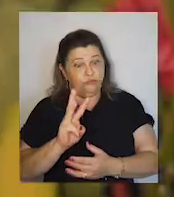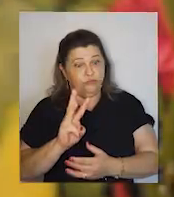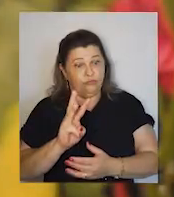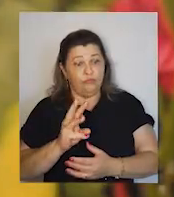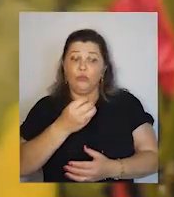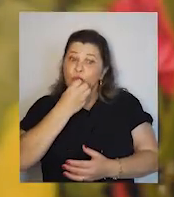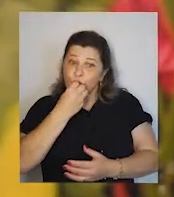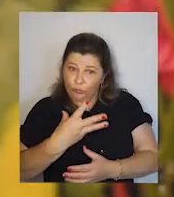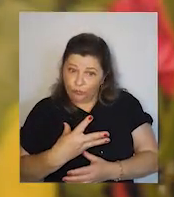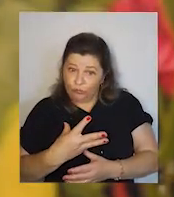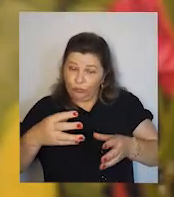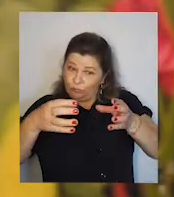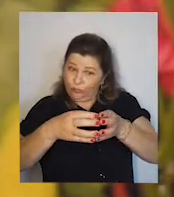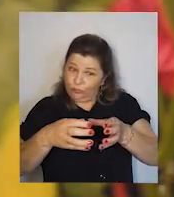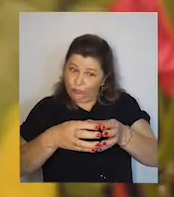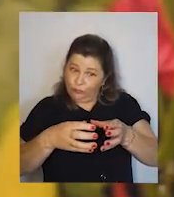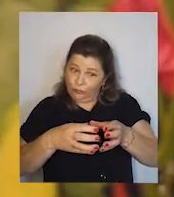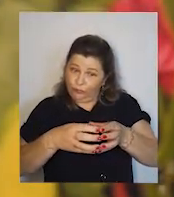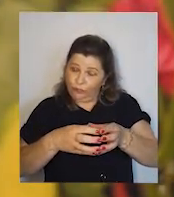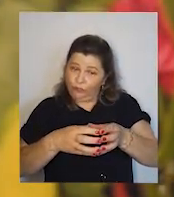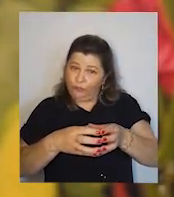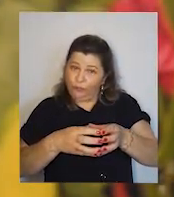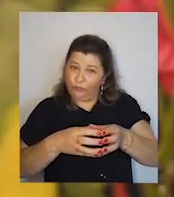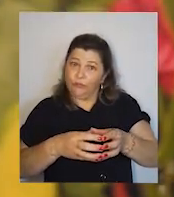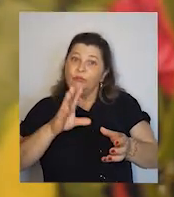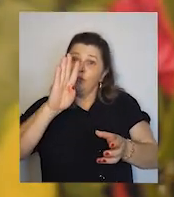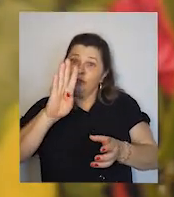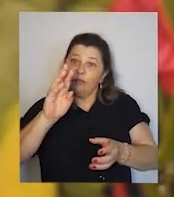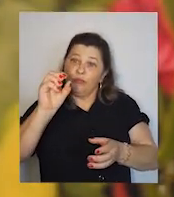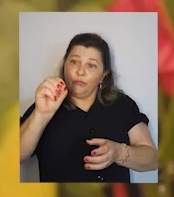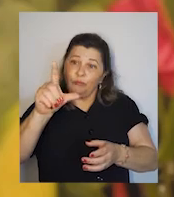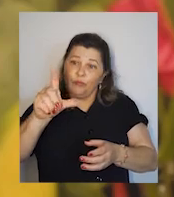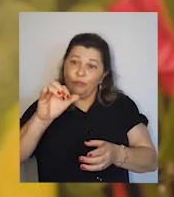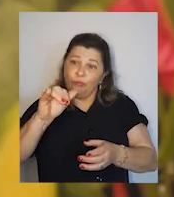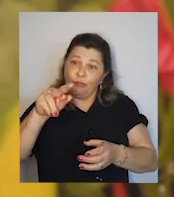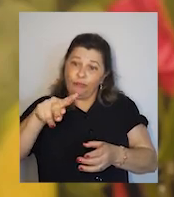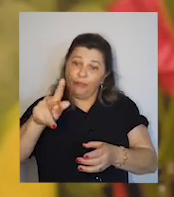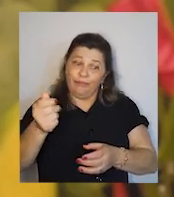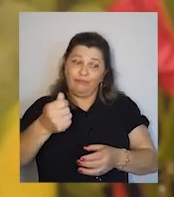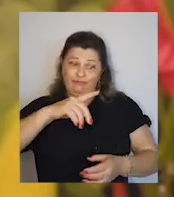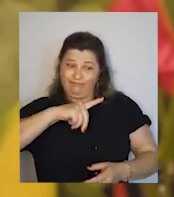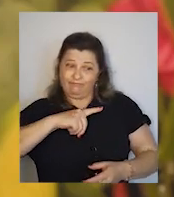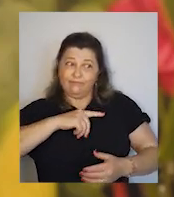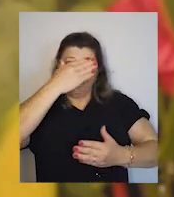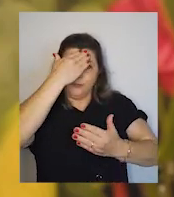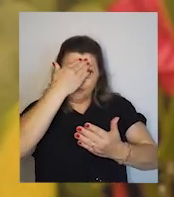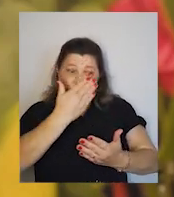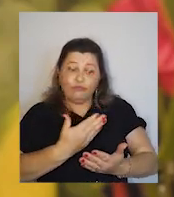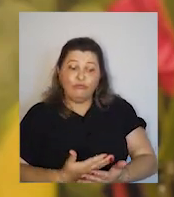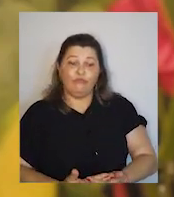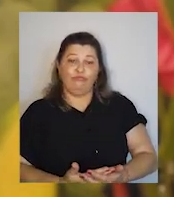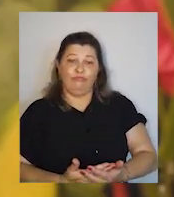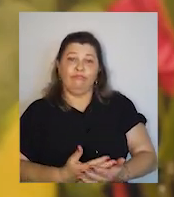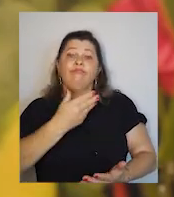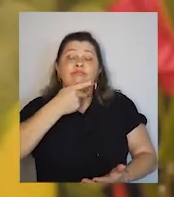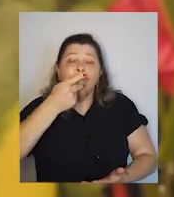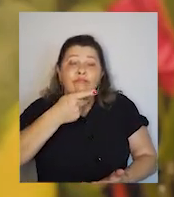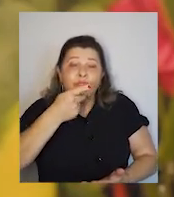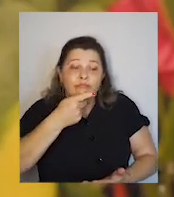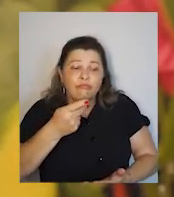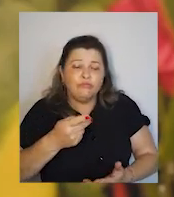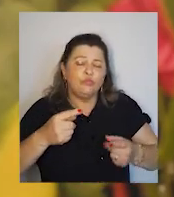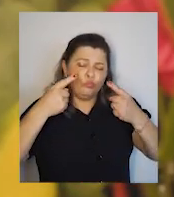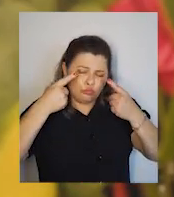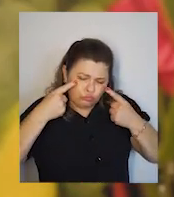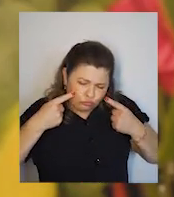O bom do Clube do Bolinha é que nós temos confiança um no outro. Eu posso chegar lá e falar o que eu quiser. Tem gente